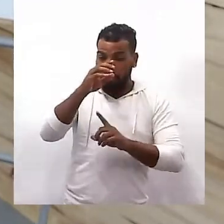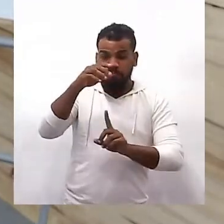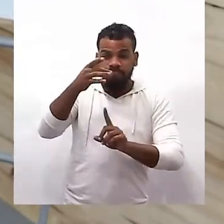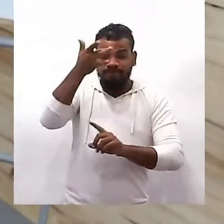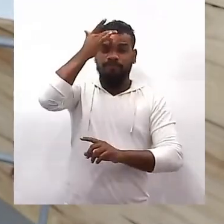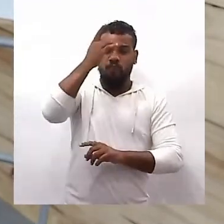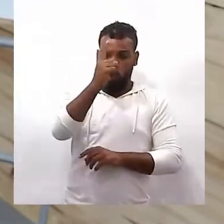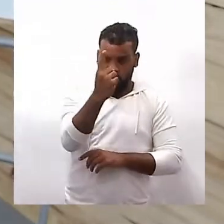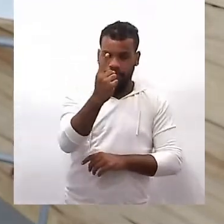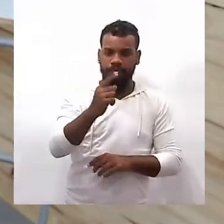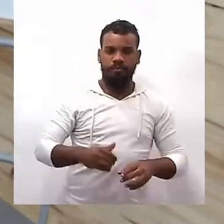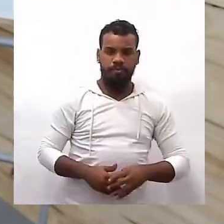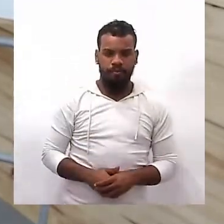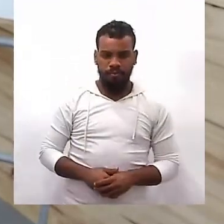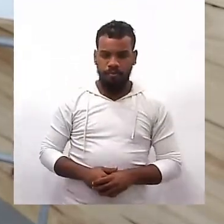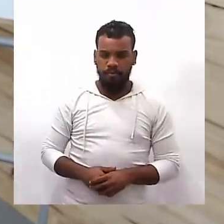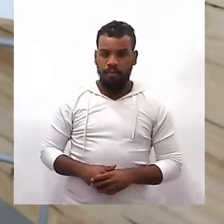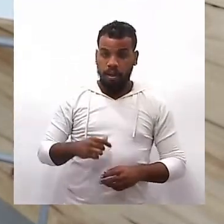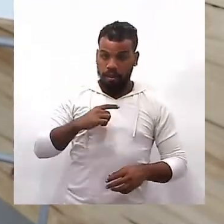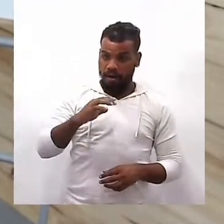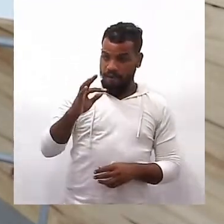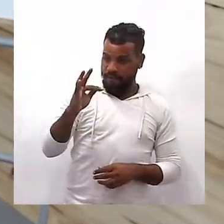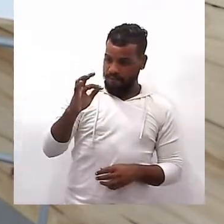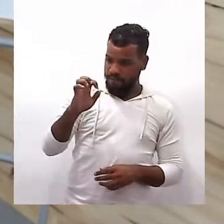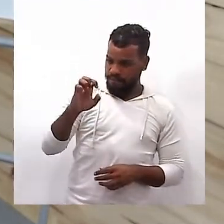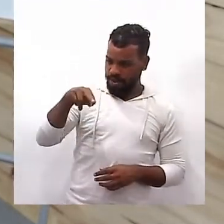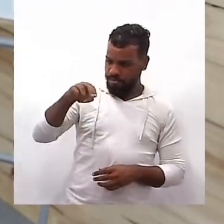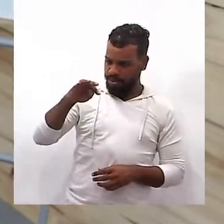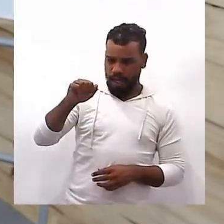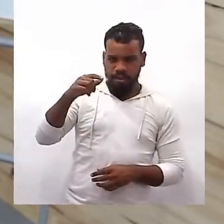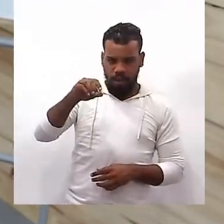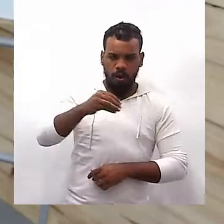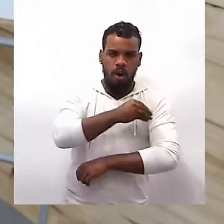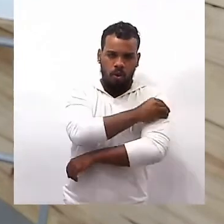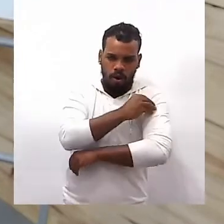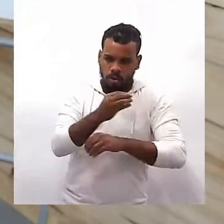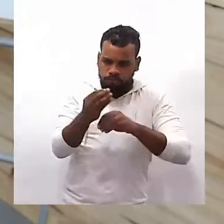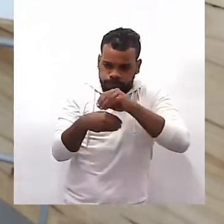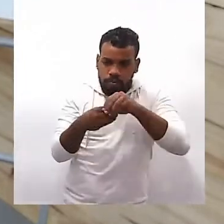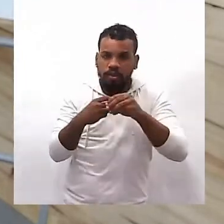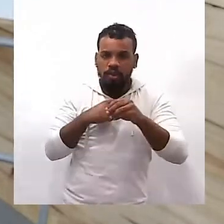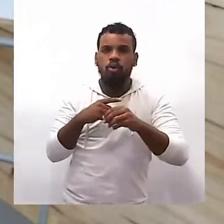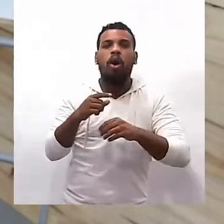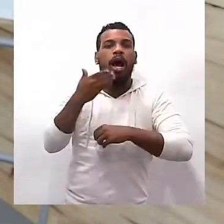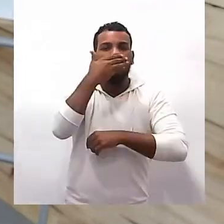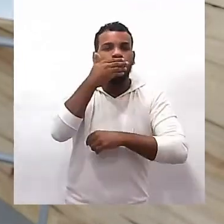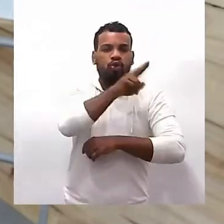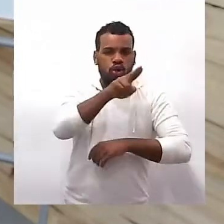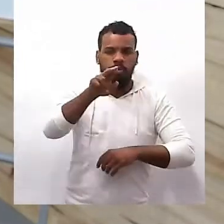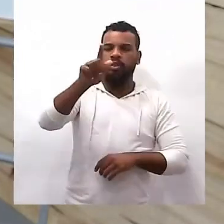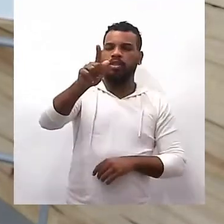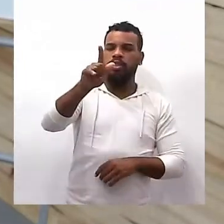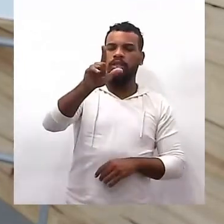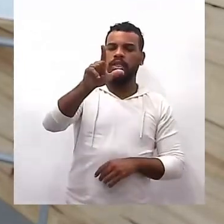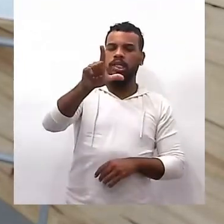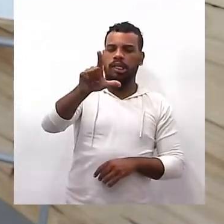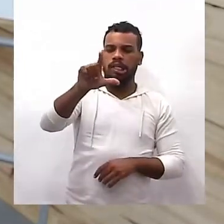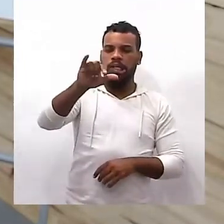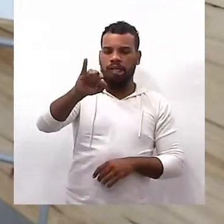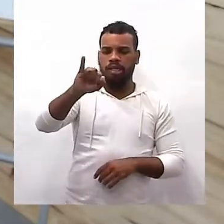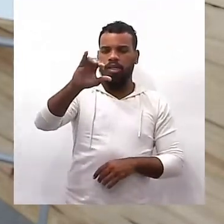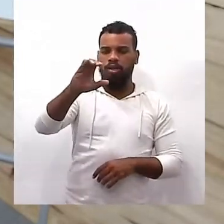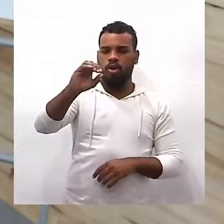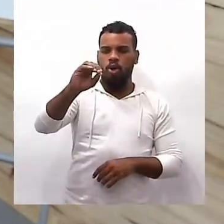olhe, falou da fermentação alcoólica, lembrem logo de um açúcar chamado de glicose. Lembrem logo